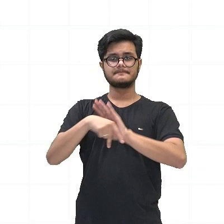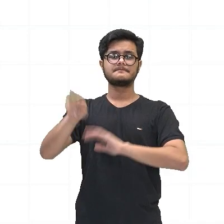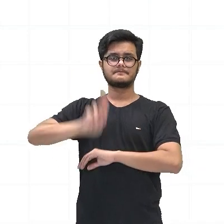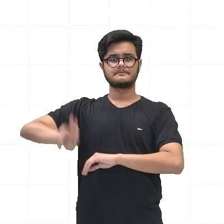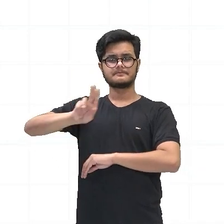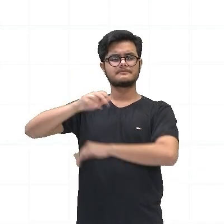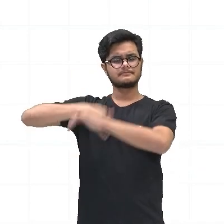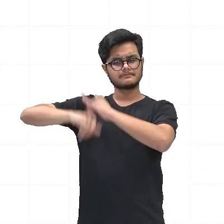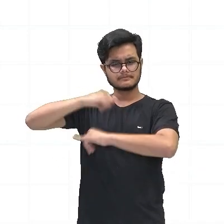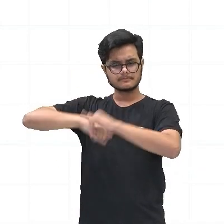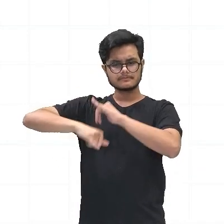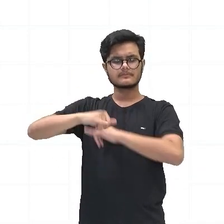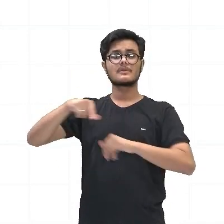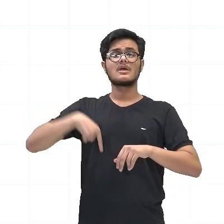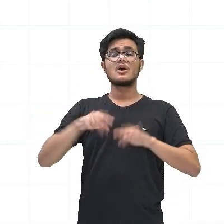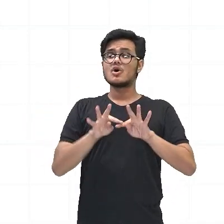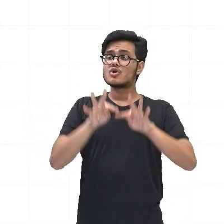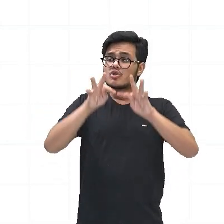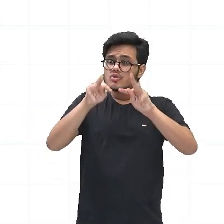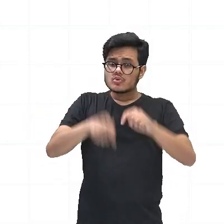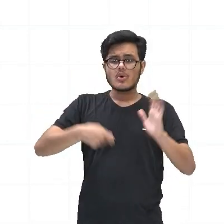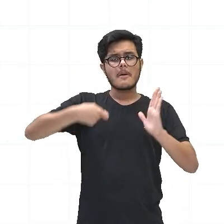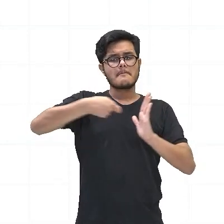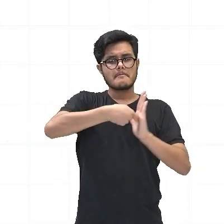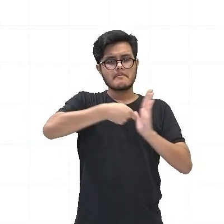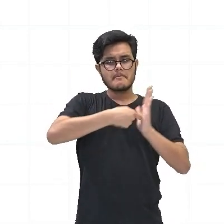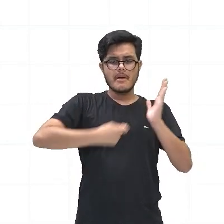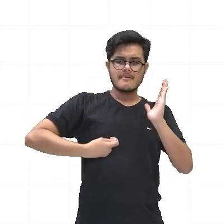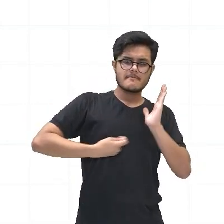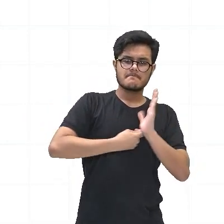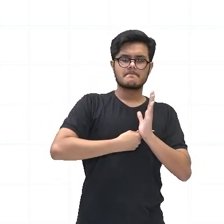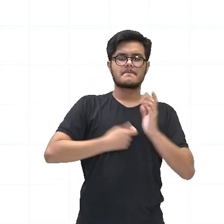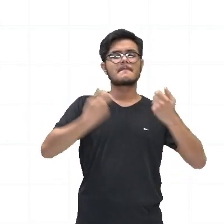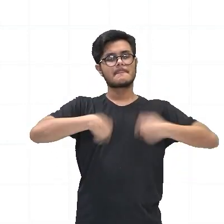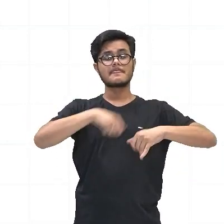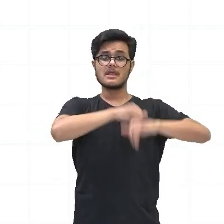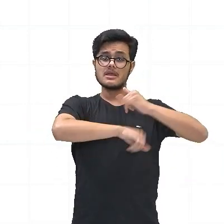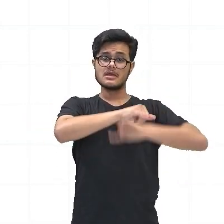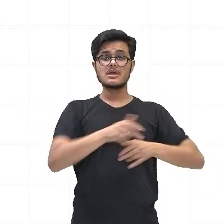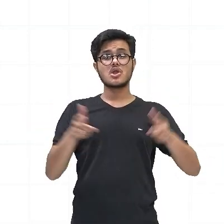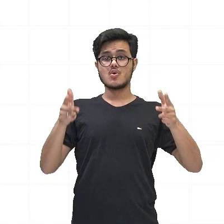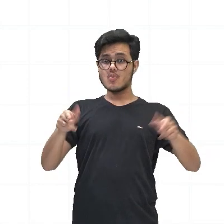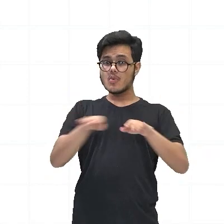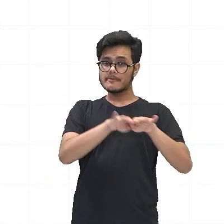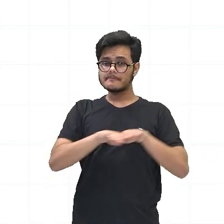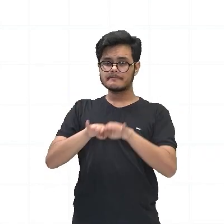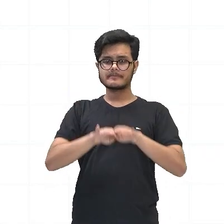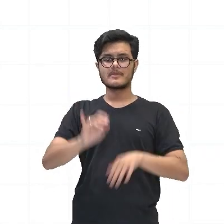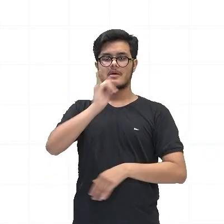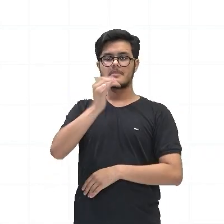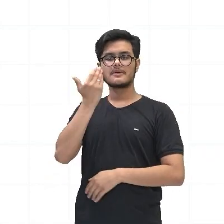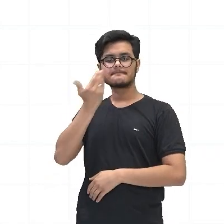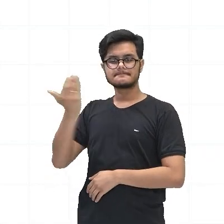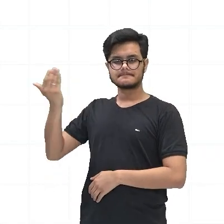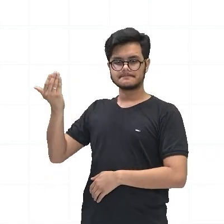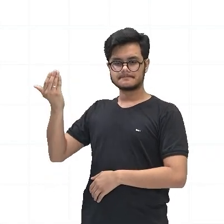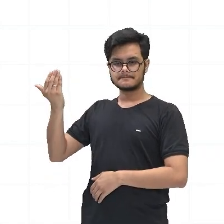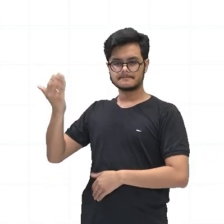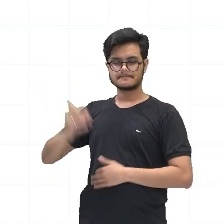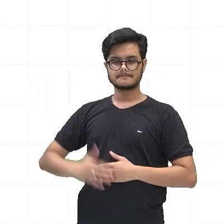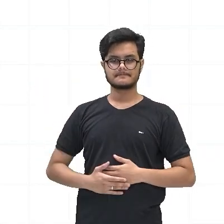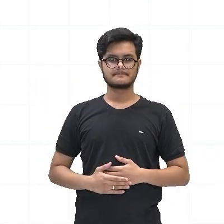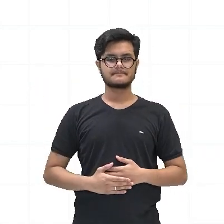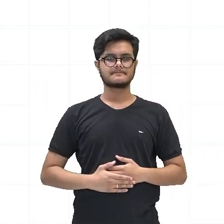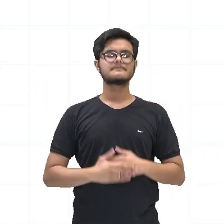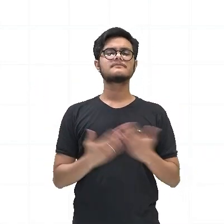as tomadas existentes na casa têm de ter a mesma intensidade de corrente elétrica. Então, observe aí na imagem, olha, que nós temos, né,